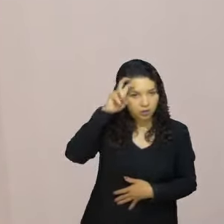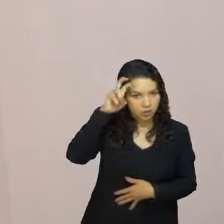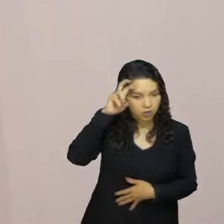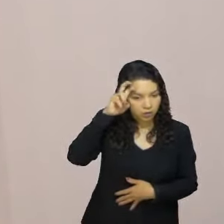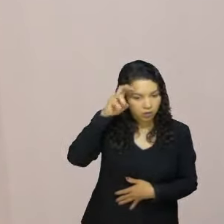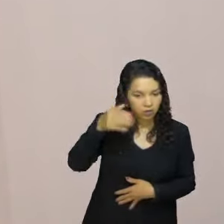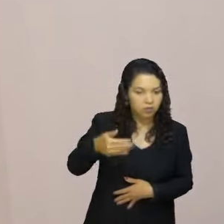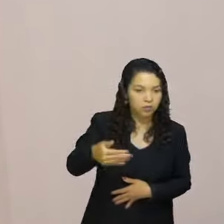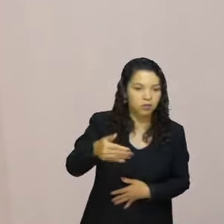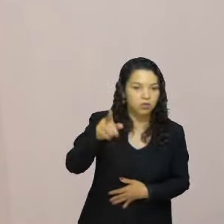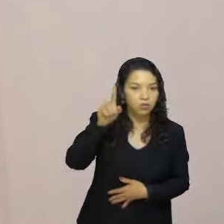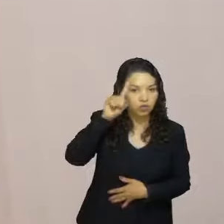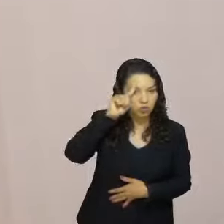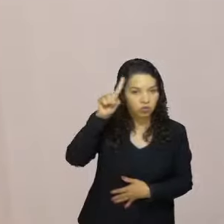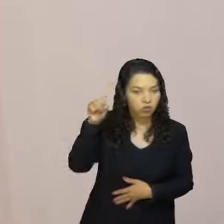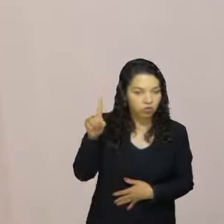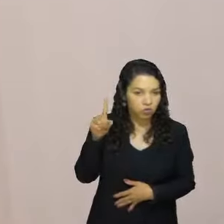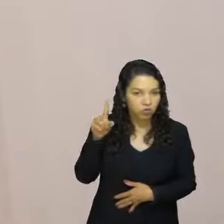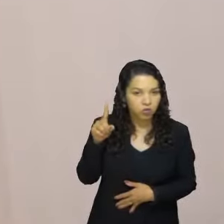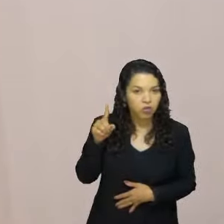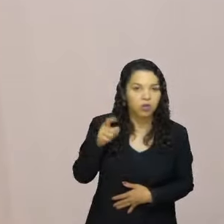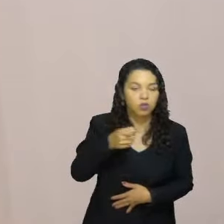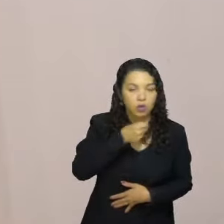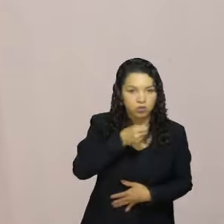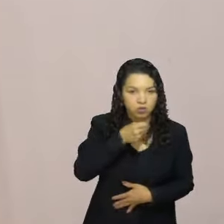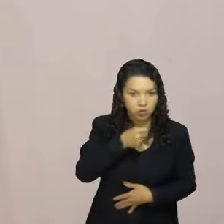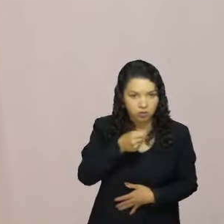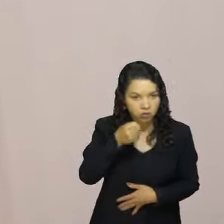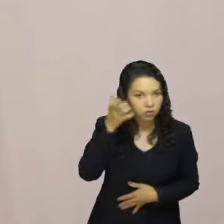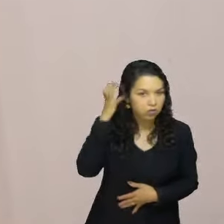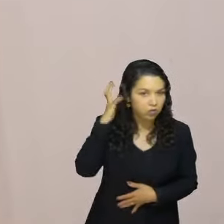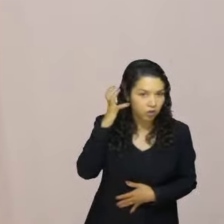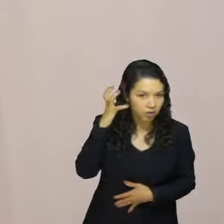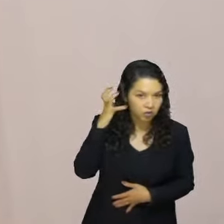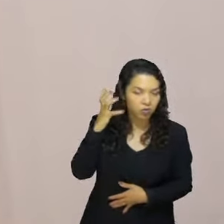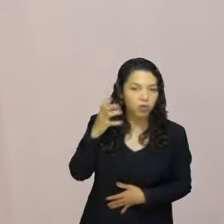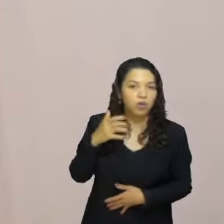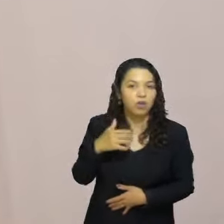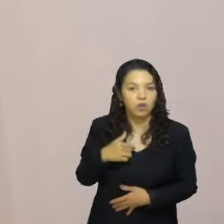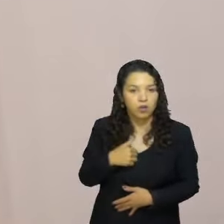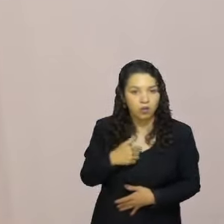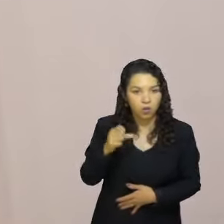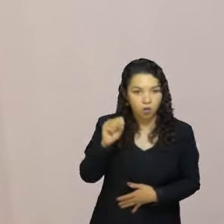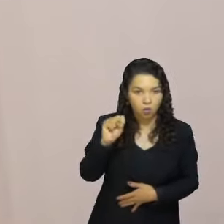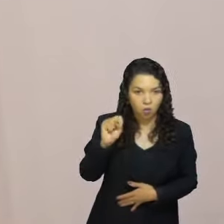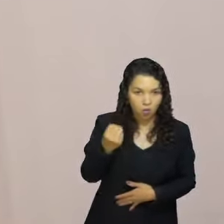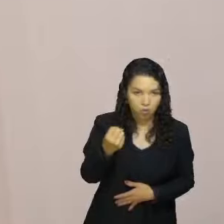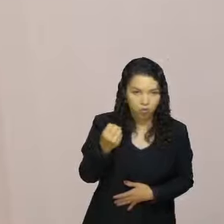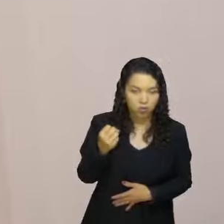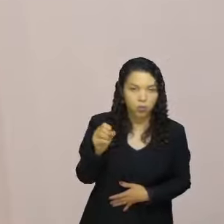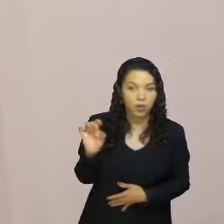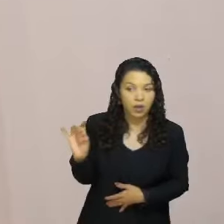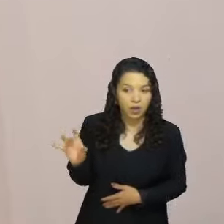temos o dia do radialista, e eu queria trazer números atualizados a respeito do rádio em Santa Catarina.